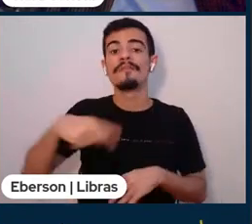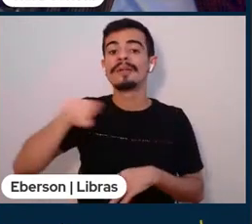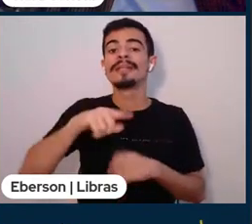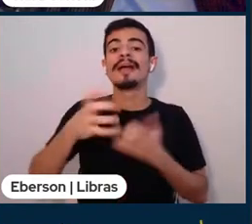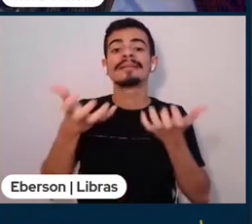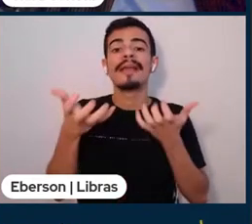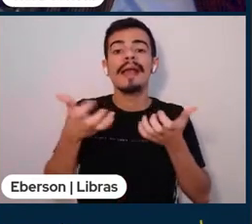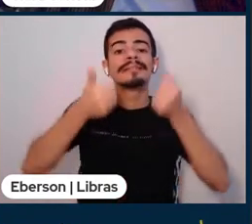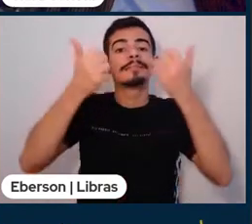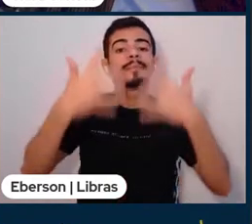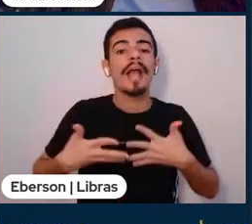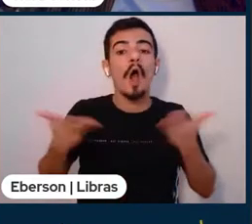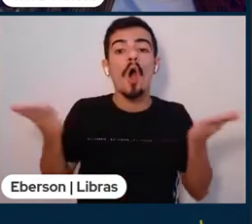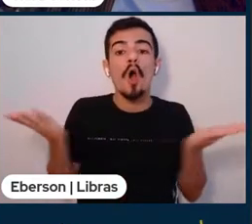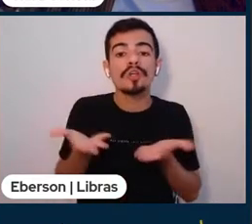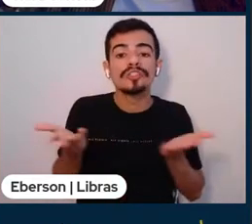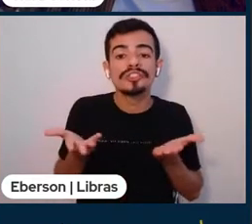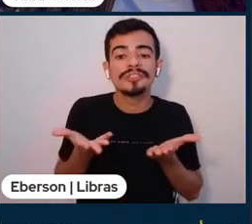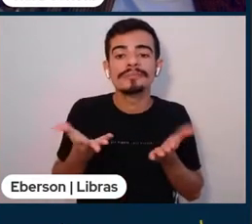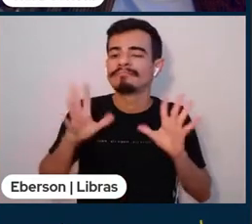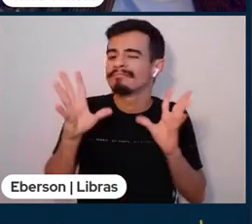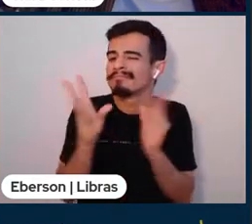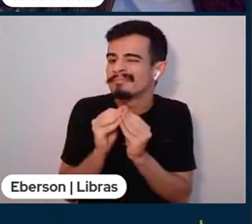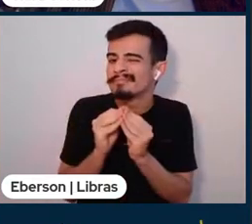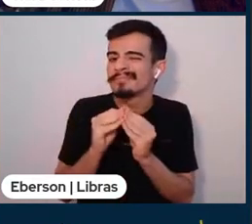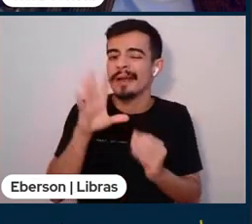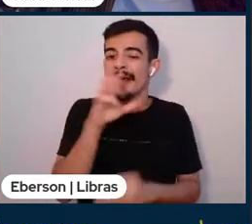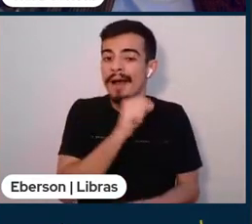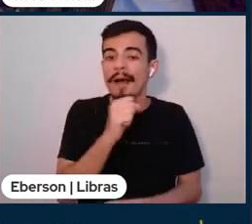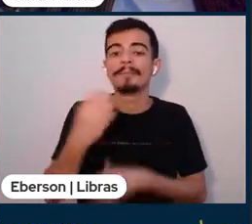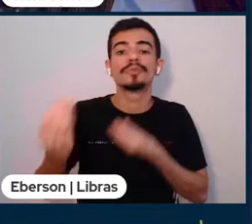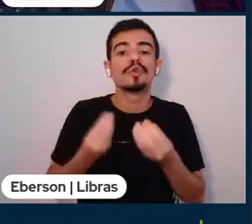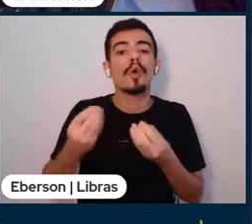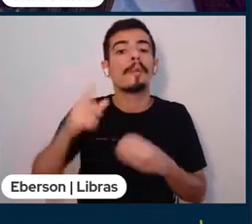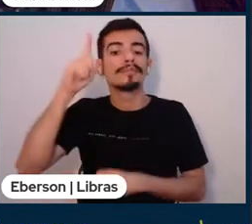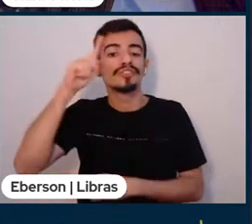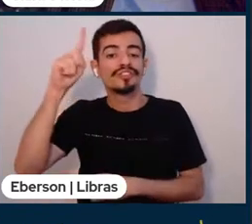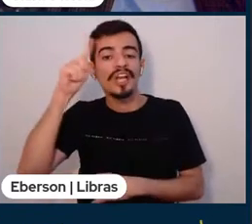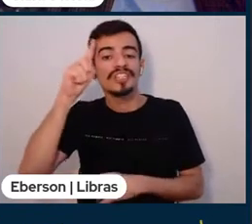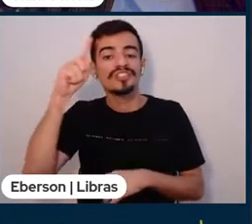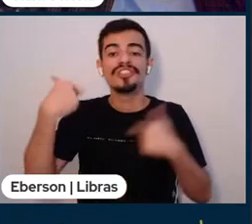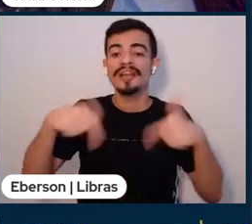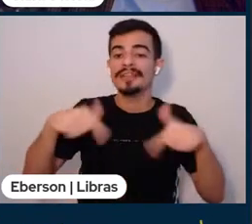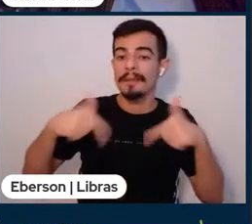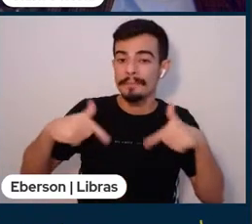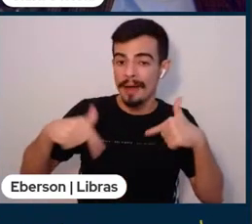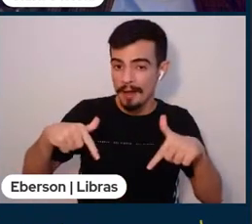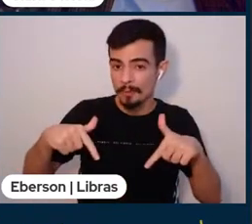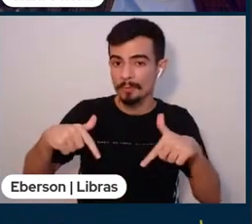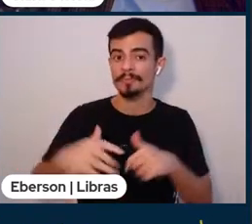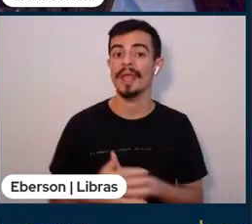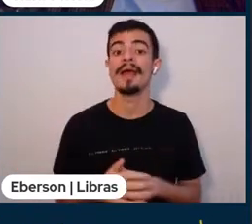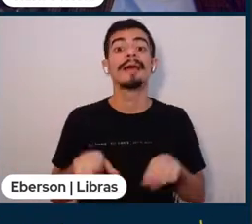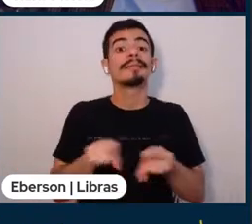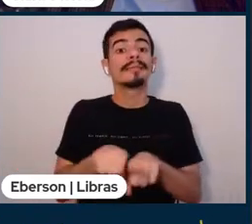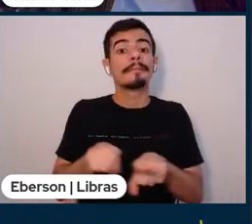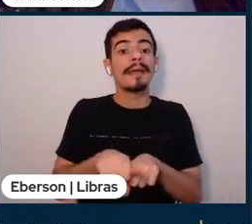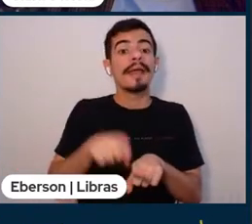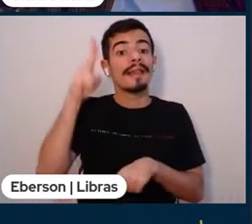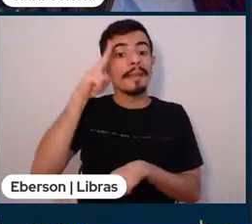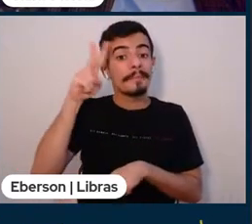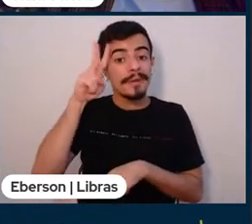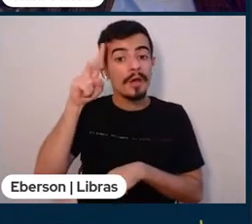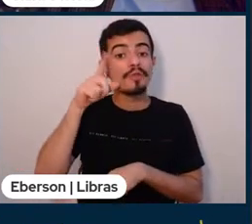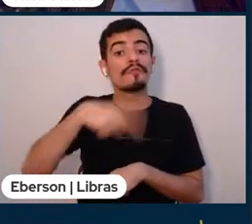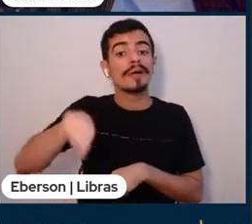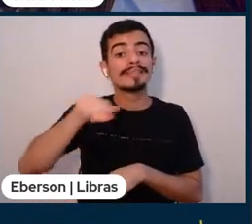que é hoje? Então, bem, bem, como que é o dia a dia, o que que vocês fazem? E lembrando, falem o que que vocês são e